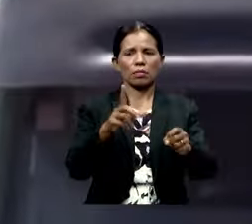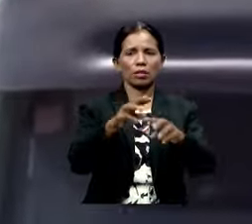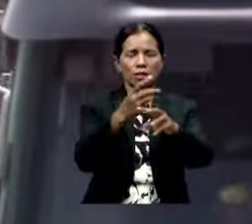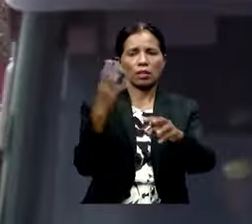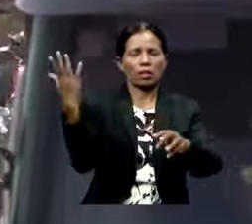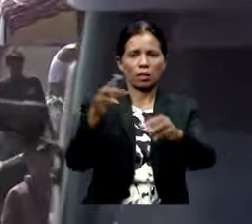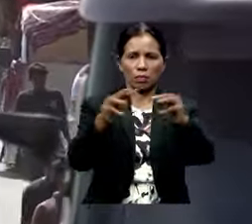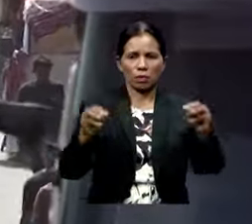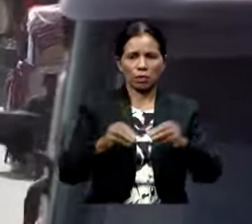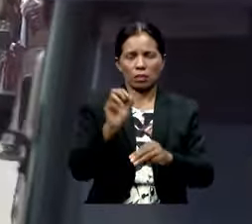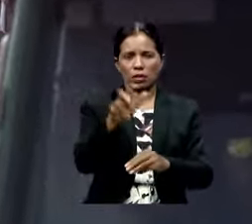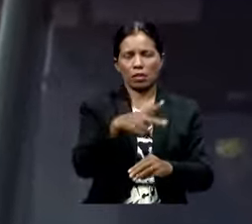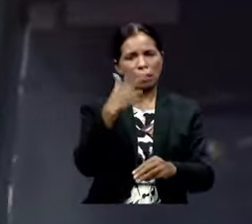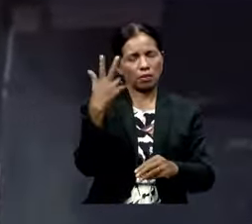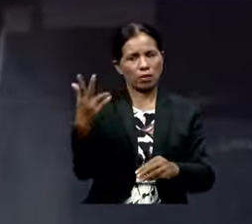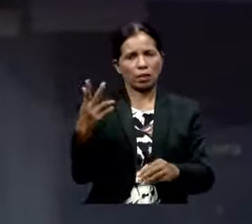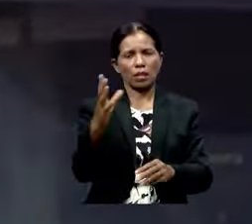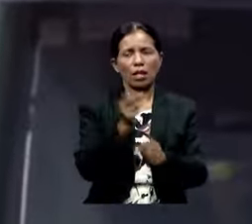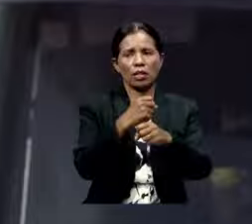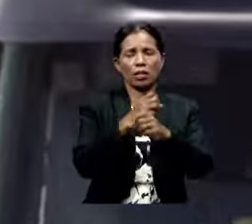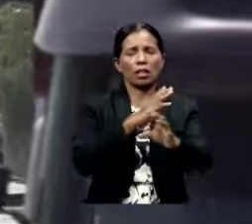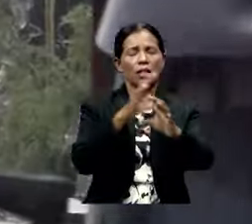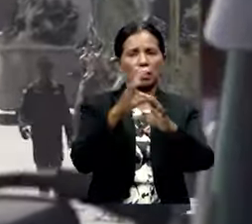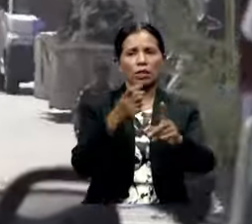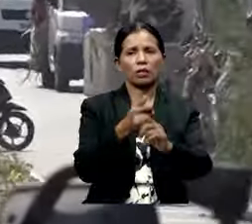Município Sanulu Resintolu, ne bem feita careta tuir